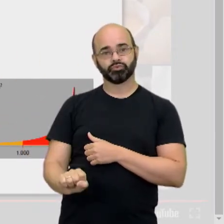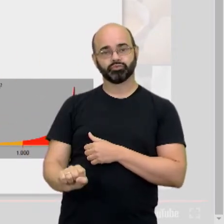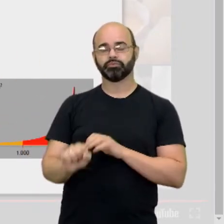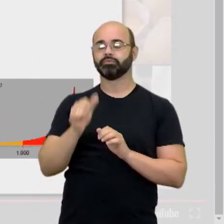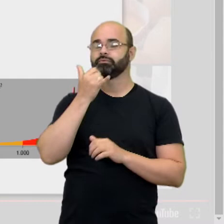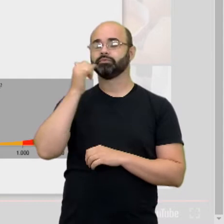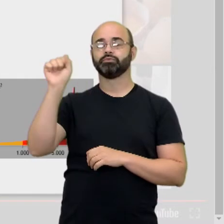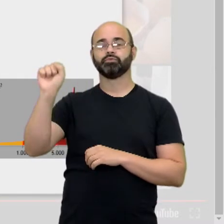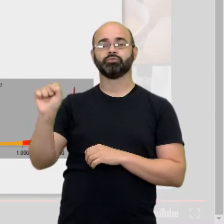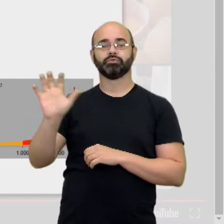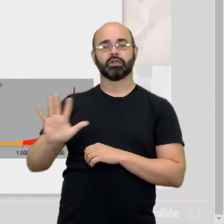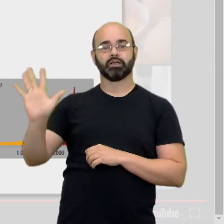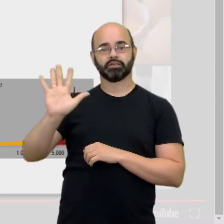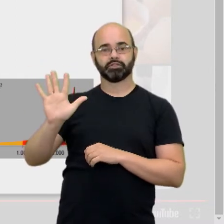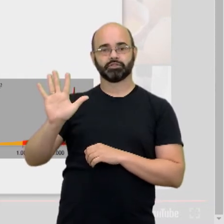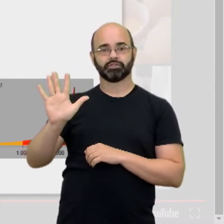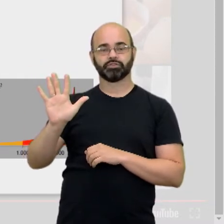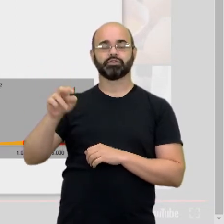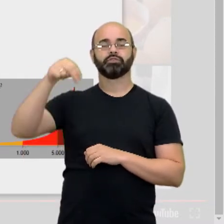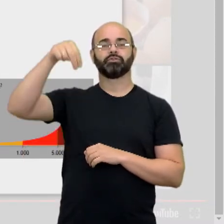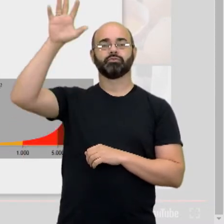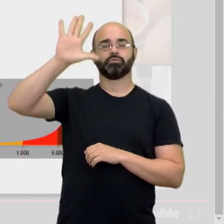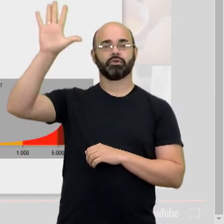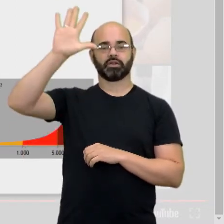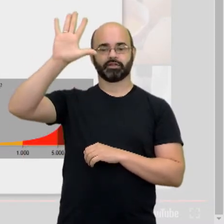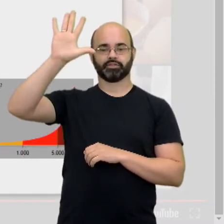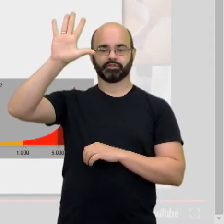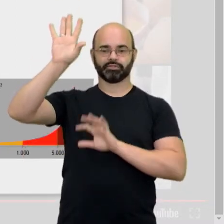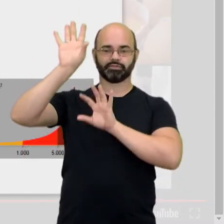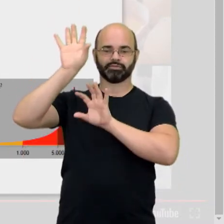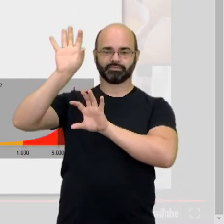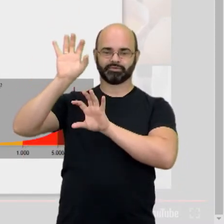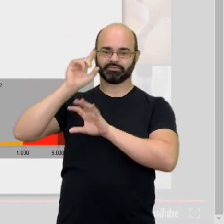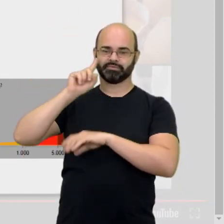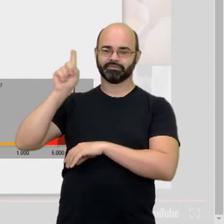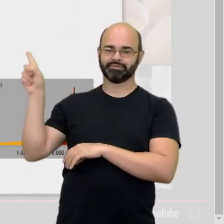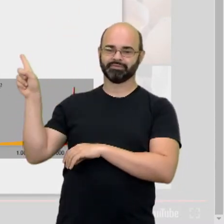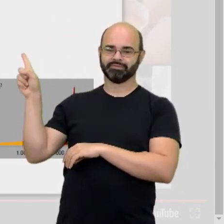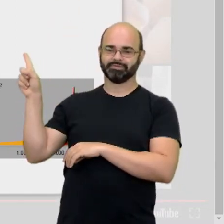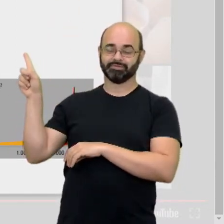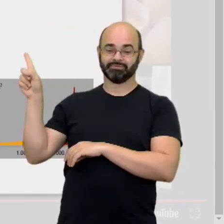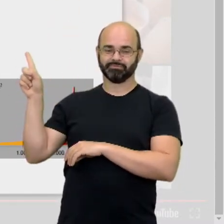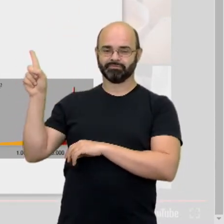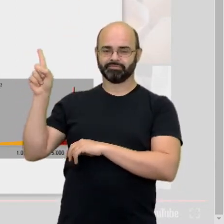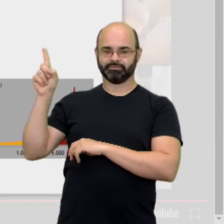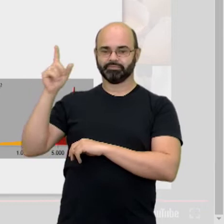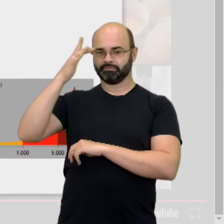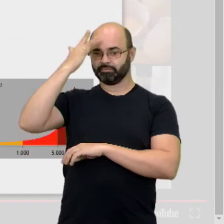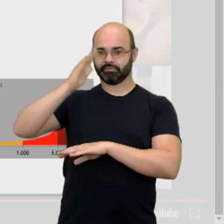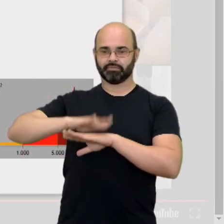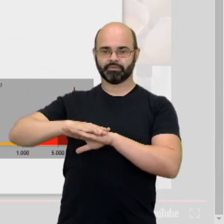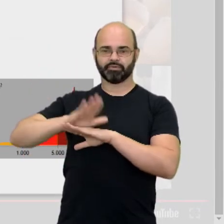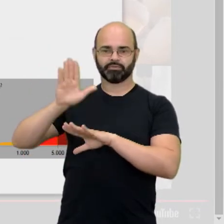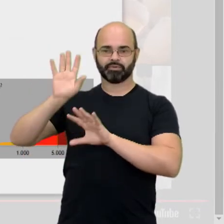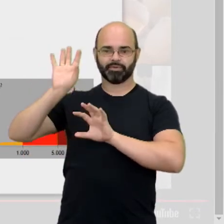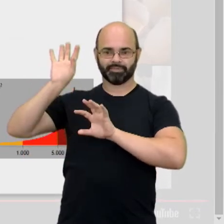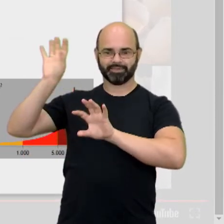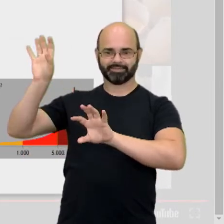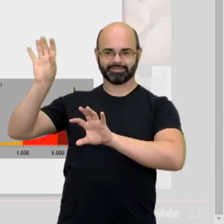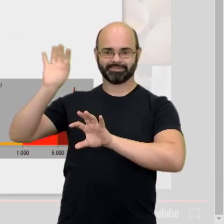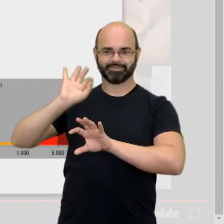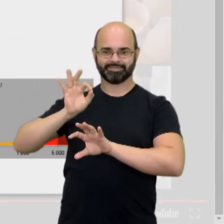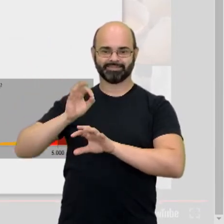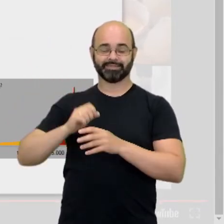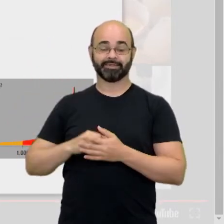região sudeste e a região nordeste. Veja lá, né, os picos maiores aí estão nas áreas litorâneas e